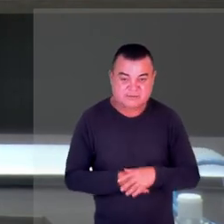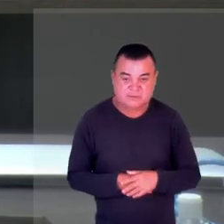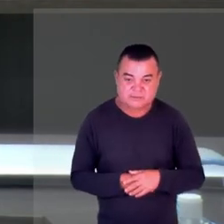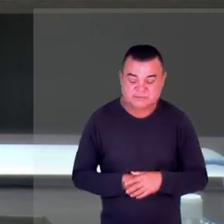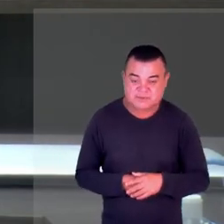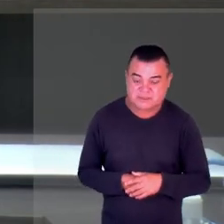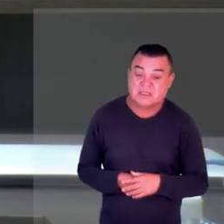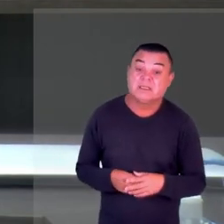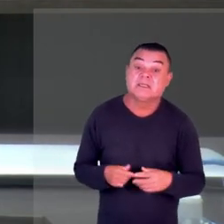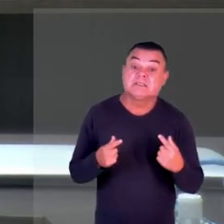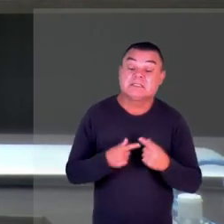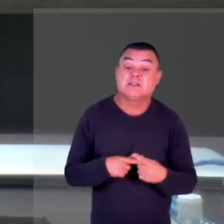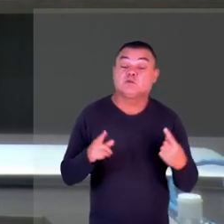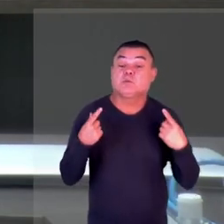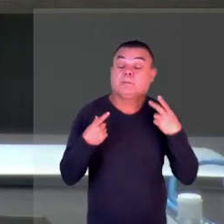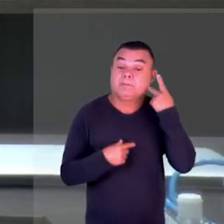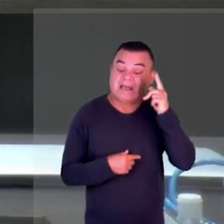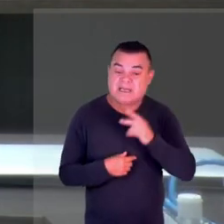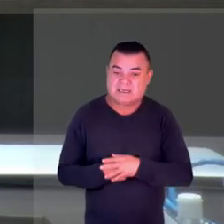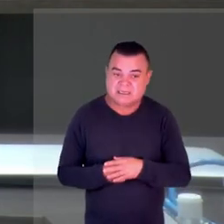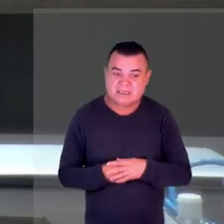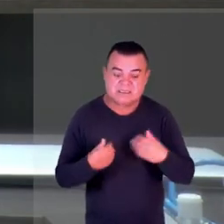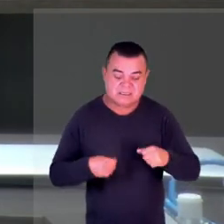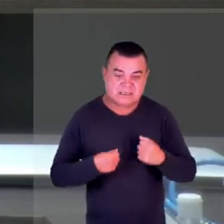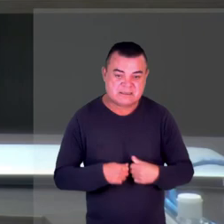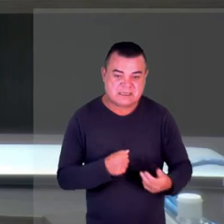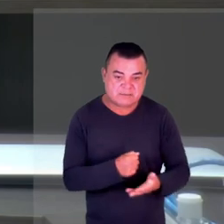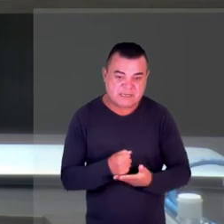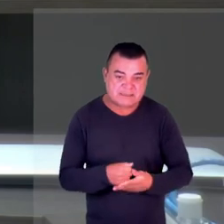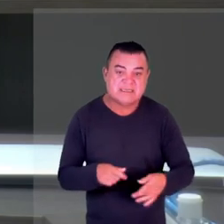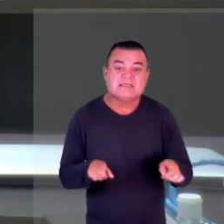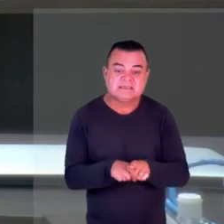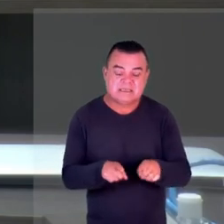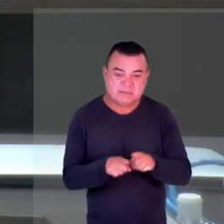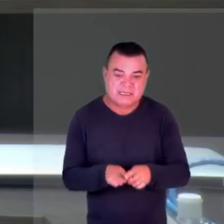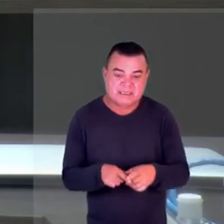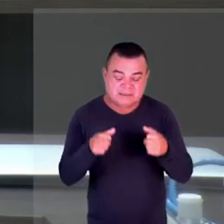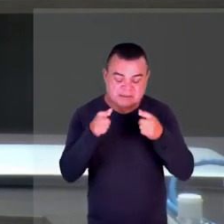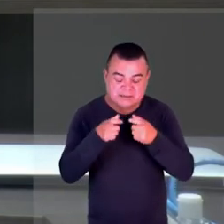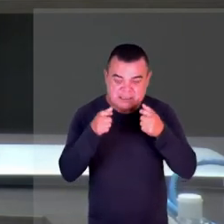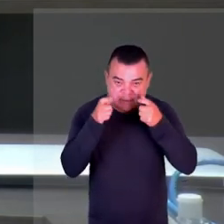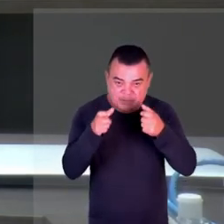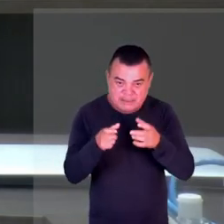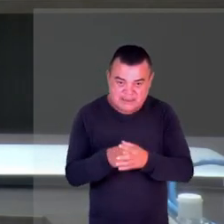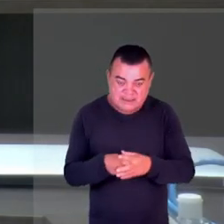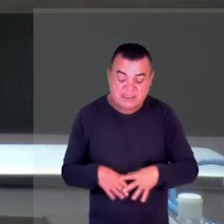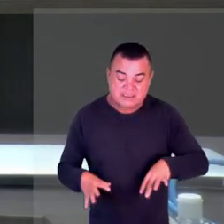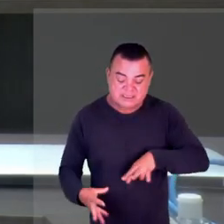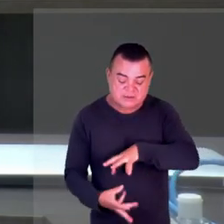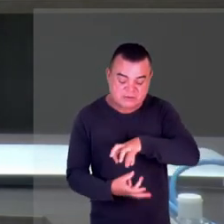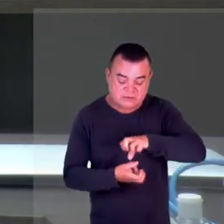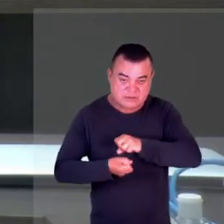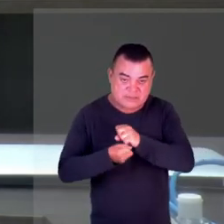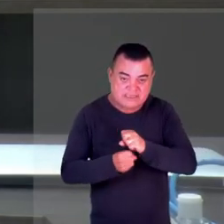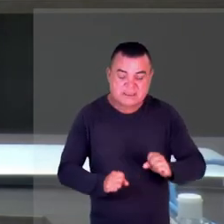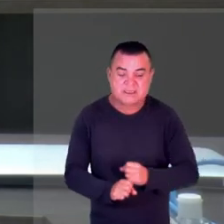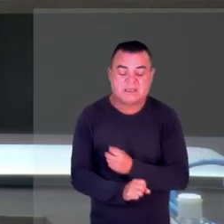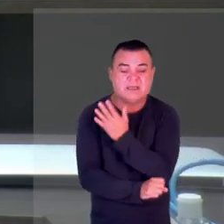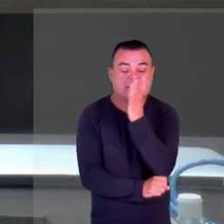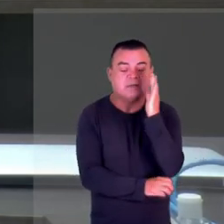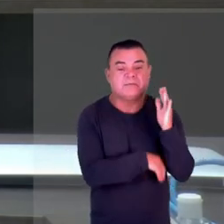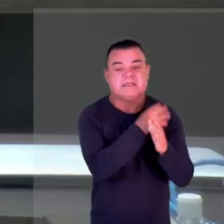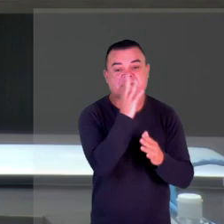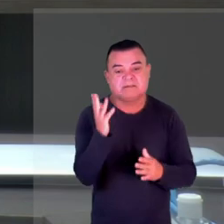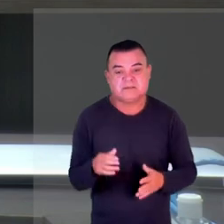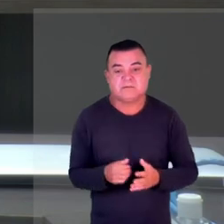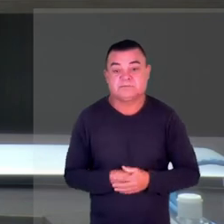necessidades básicas das pessoas como alimentação como o do ponto de vista da sustentabilidade ambiental e